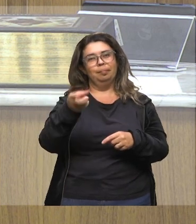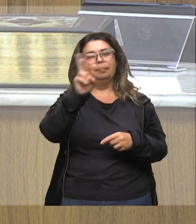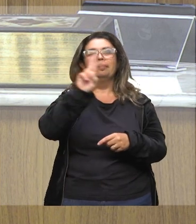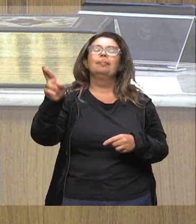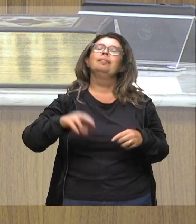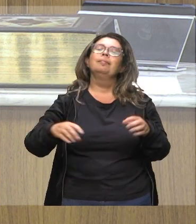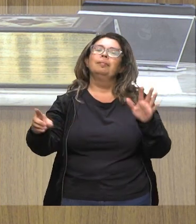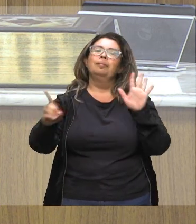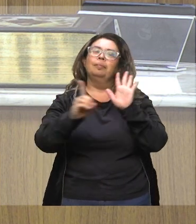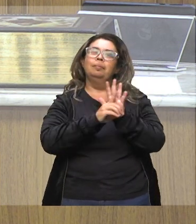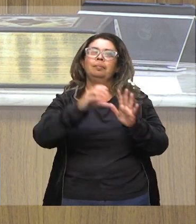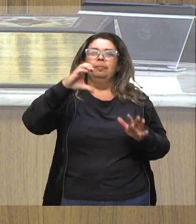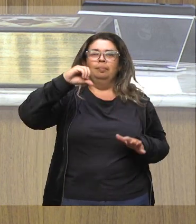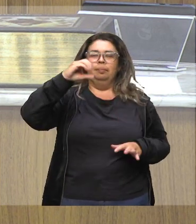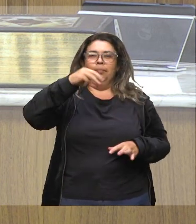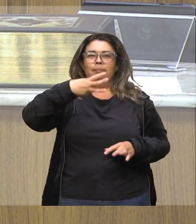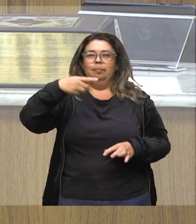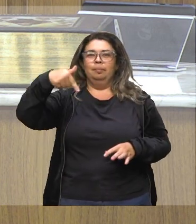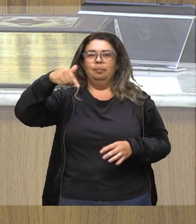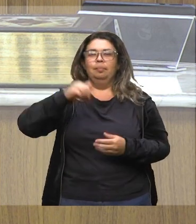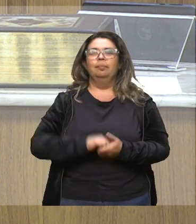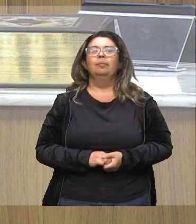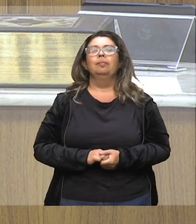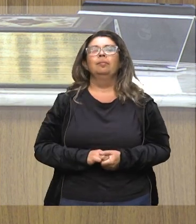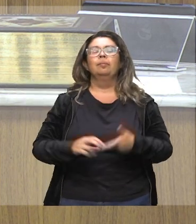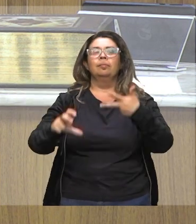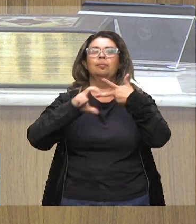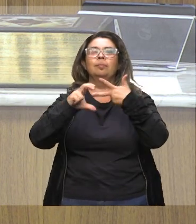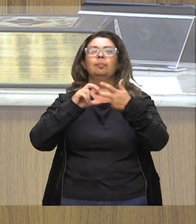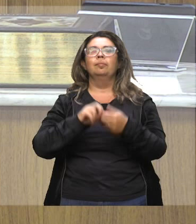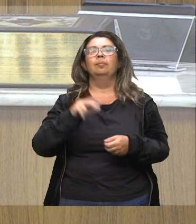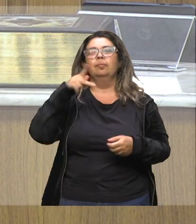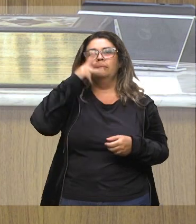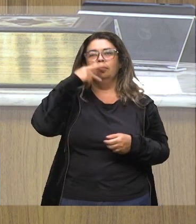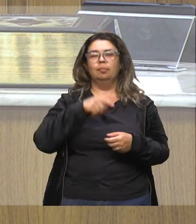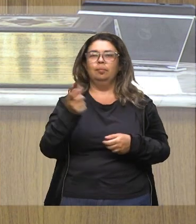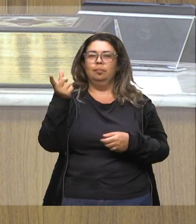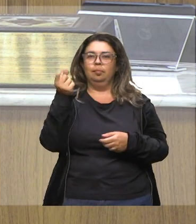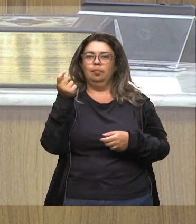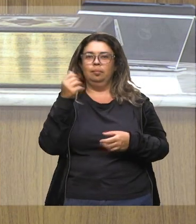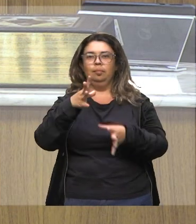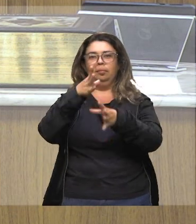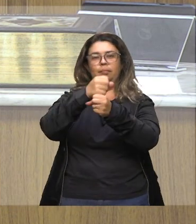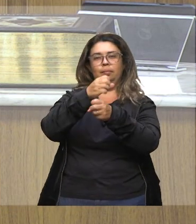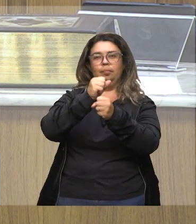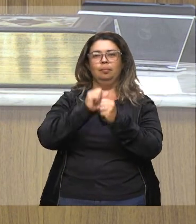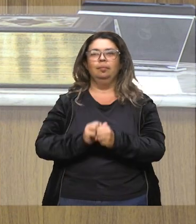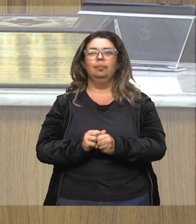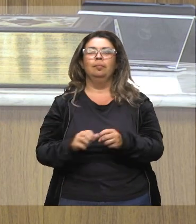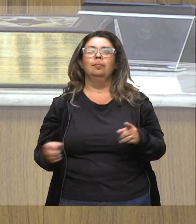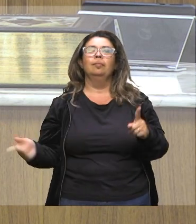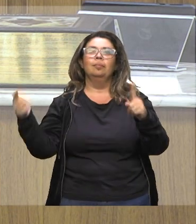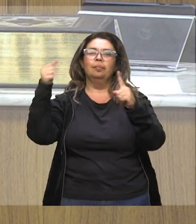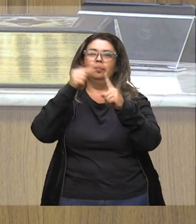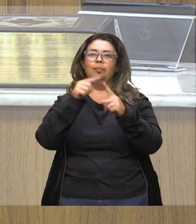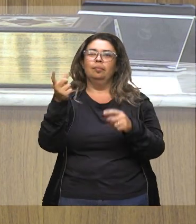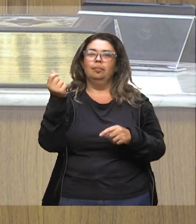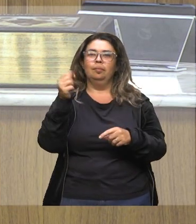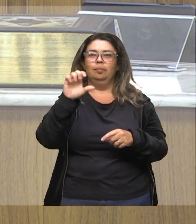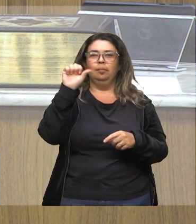Decreto 9.037, de 2023, de autoria do Poder Executivo, que dispõe sobre a abertura de crédito adicional suplementar para os fins específicos no